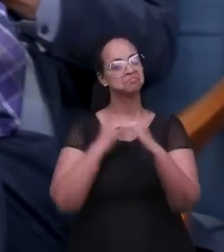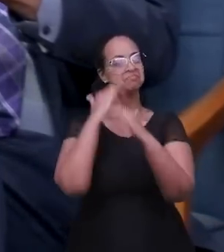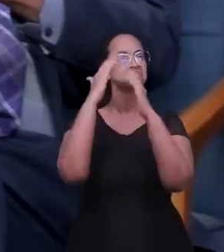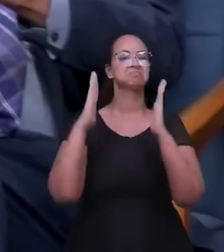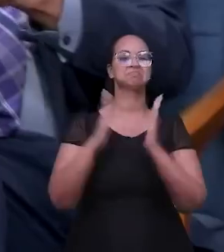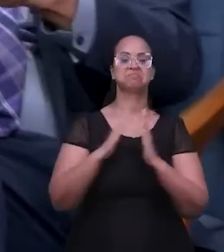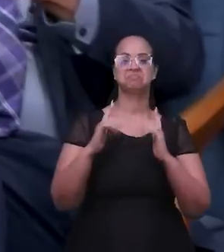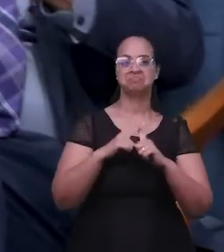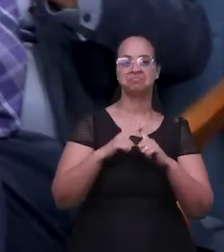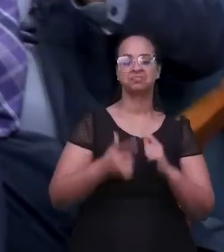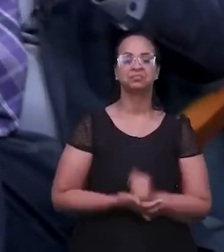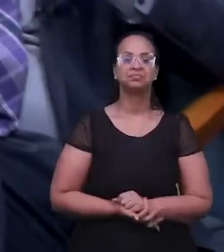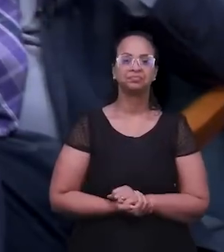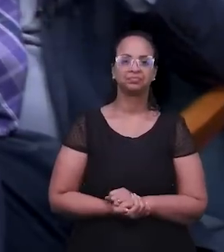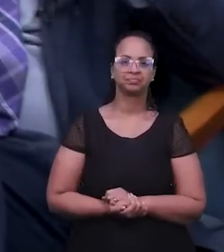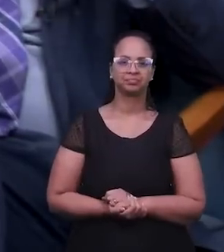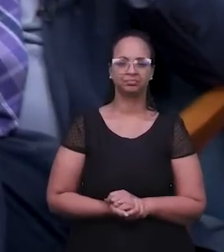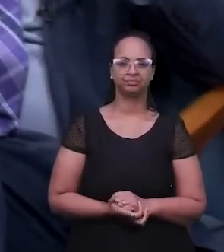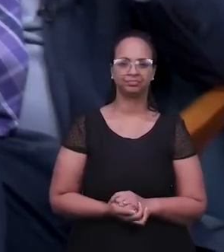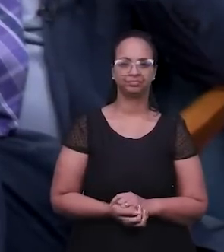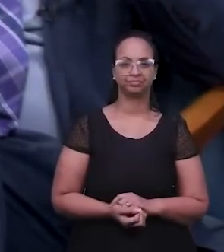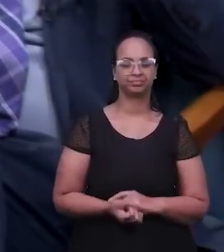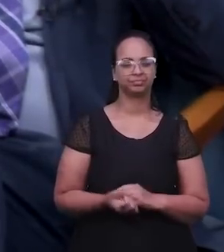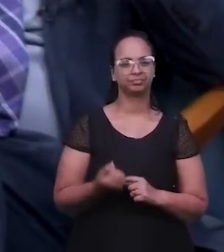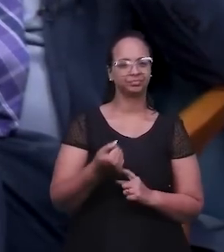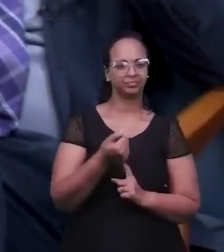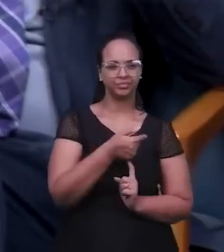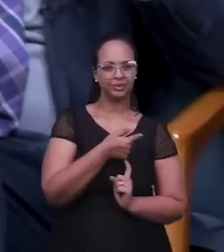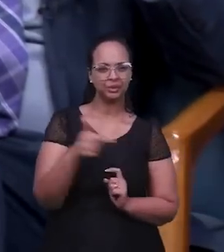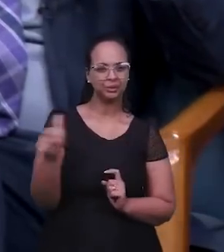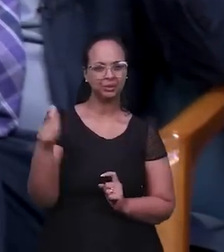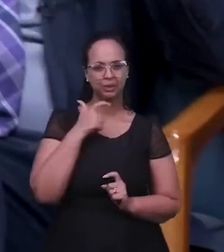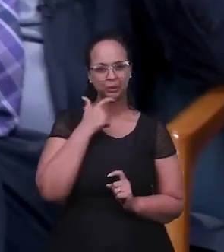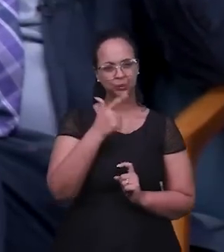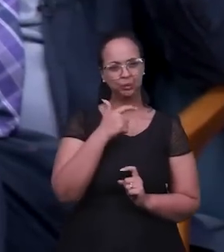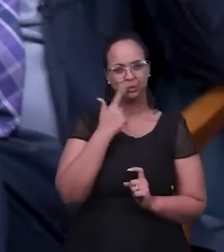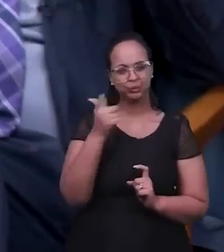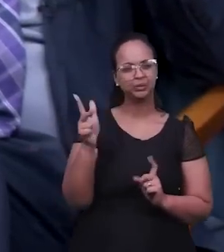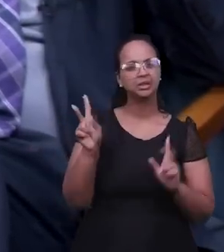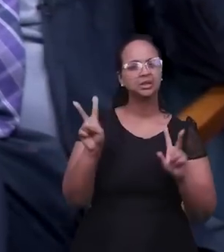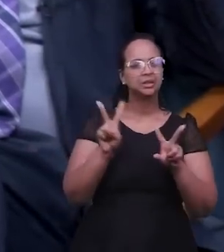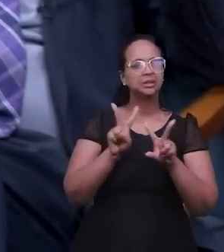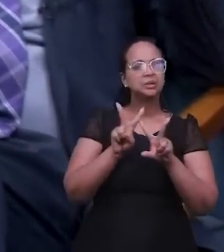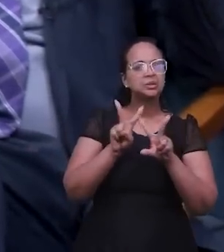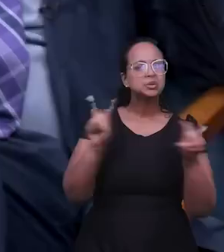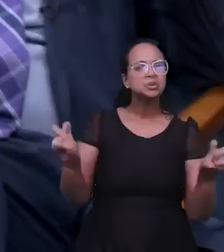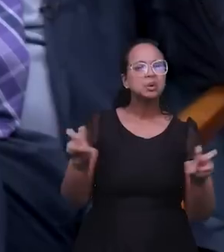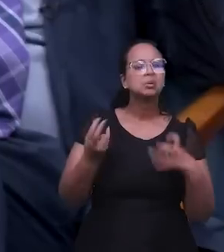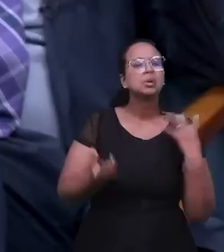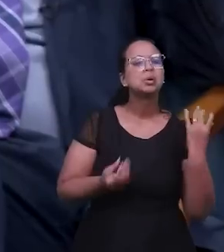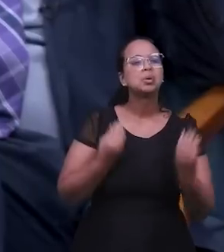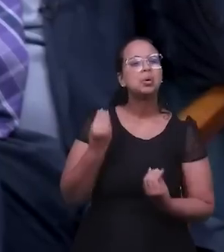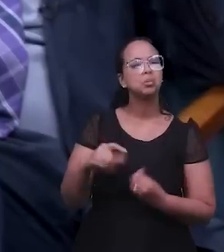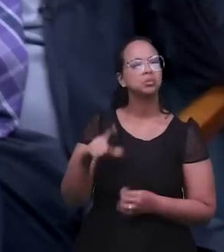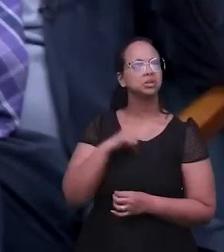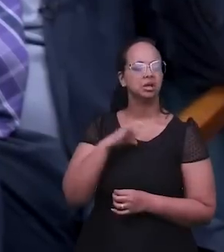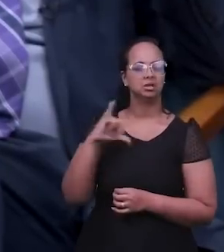forjada nisso e a igreja pôde prosperar com relação a isso. Não há nenhuma dúvida